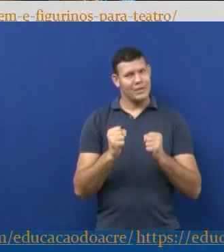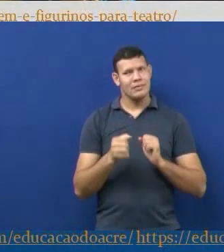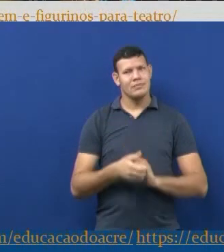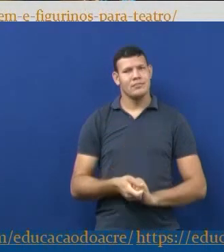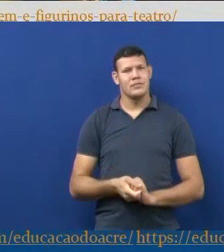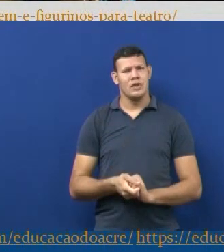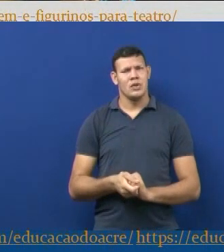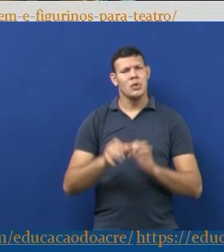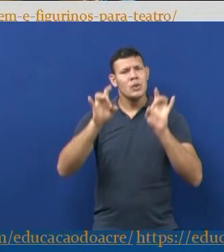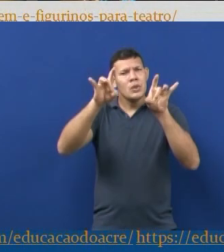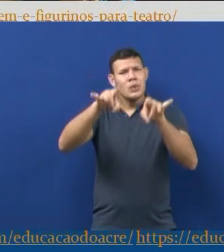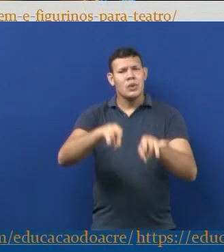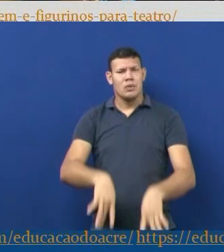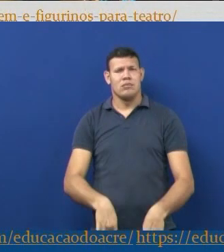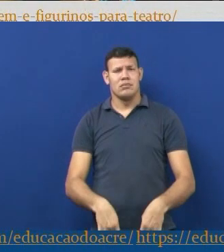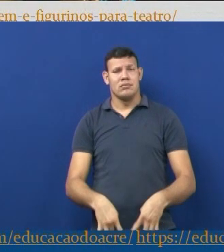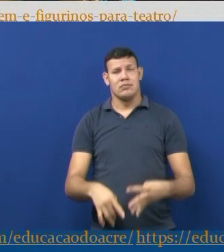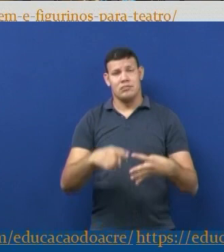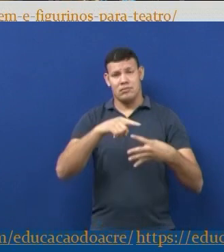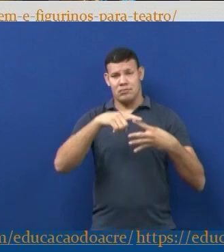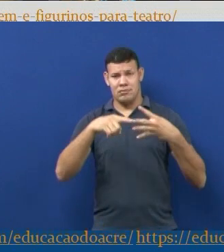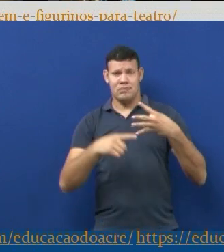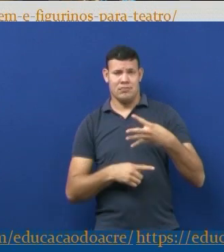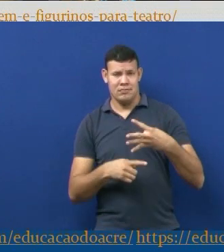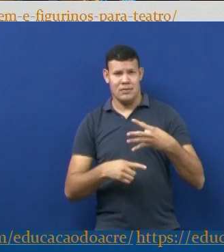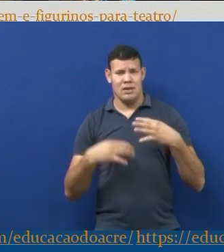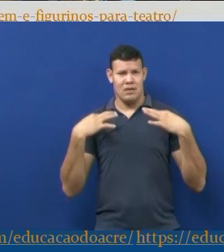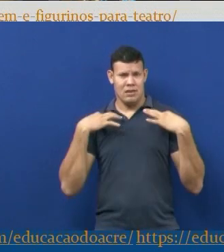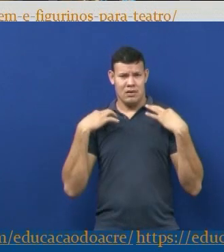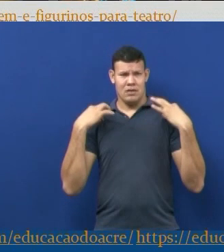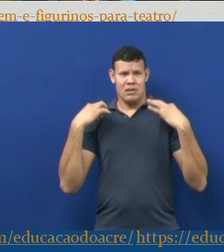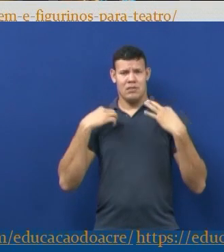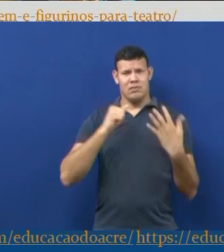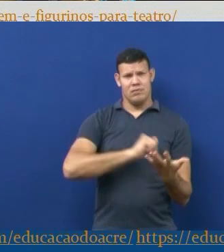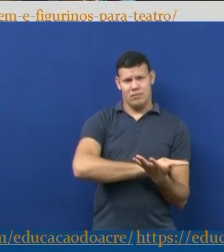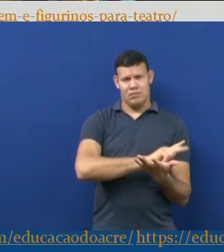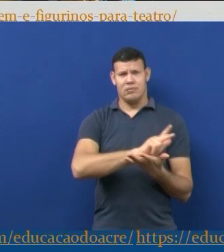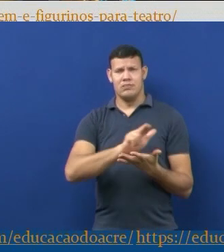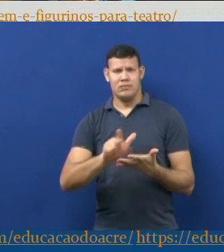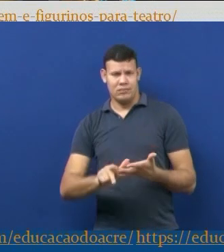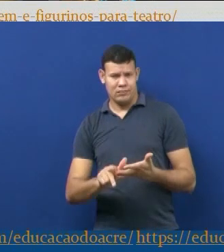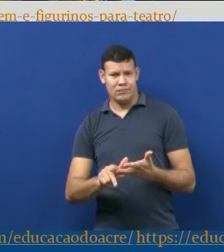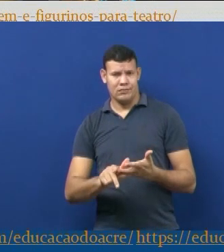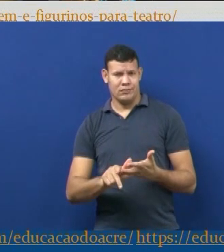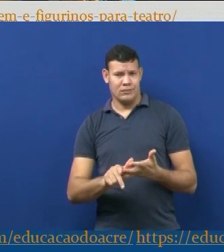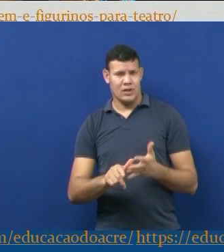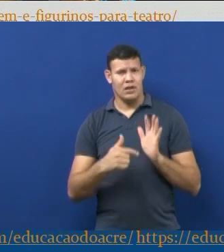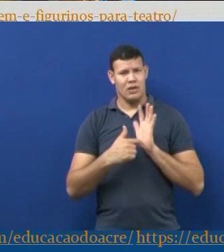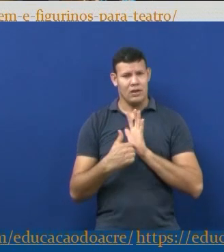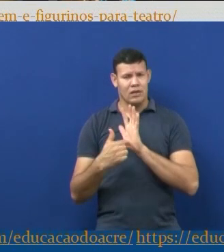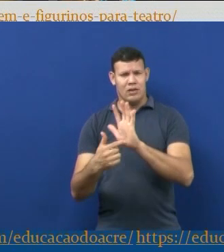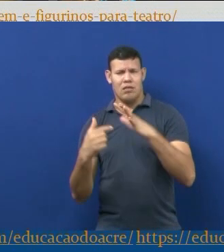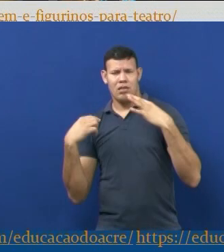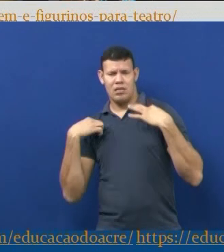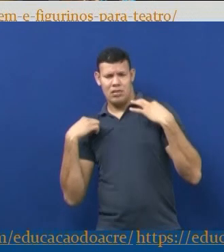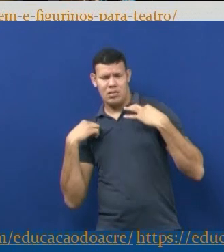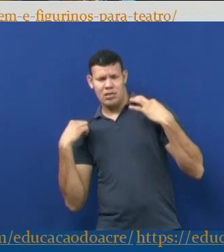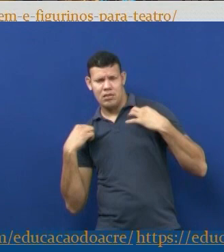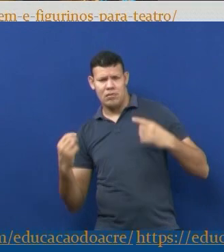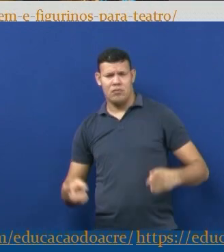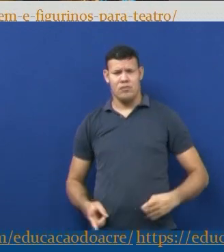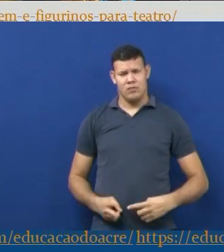o figurino é um elemento importante da linguagem visual do espetáculo, formado além de vestimentas e também